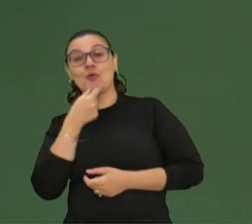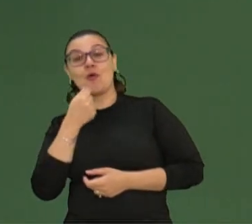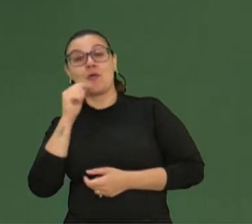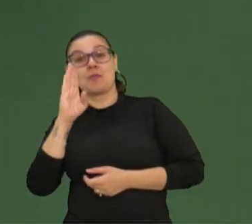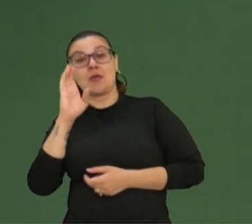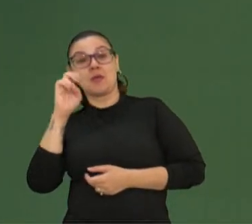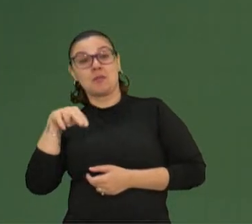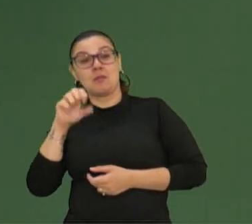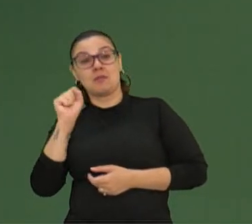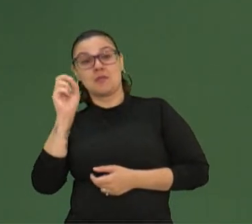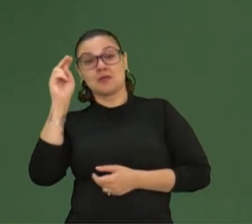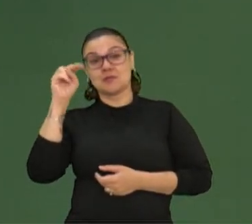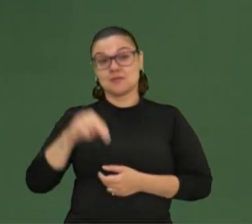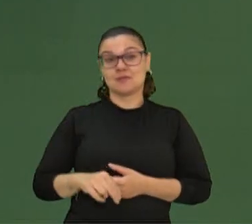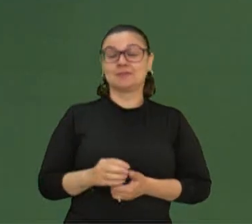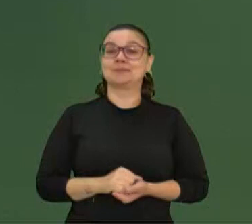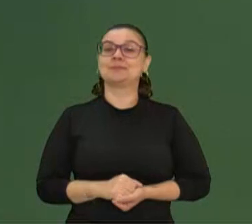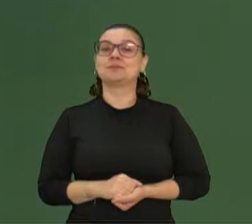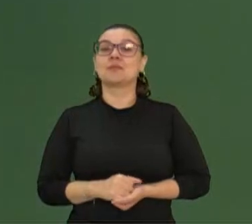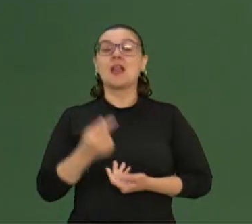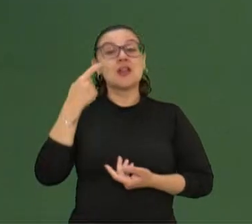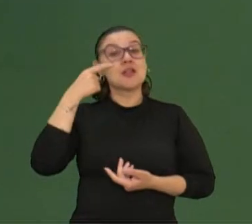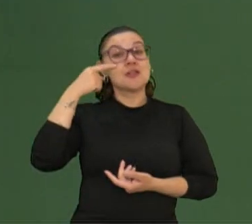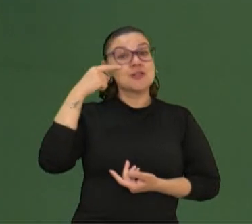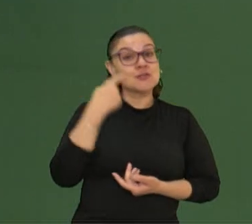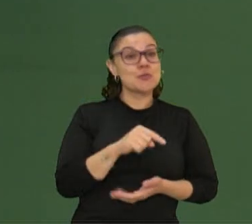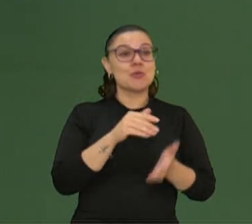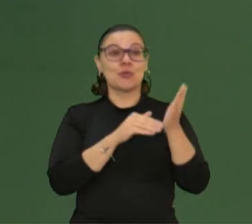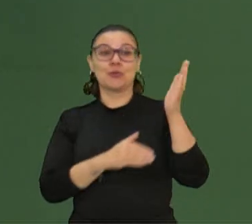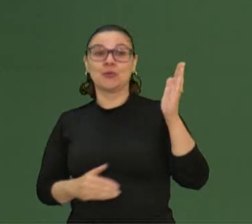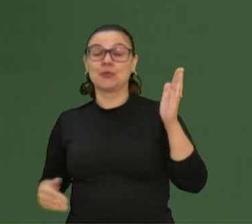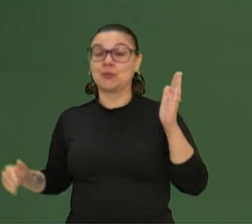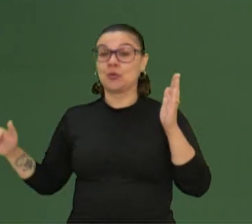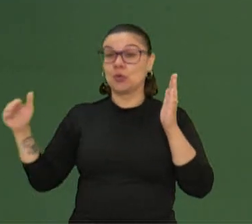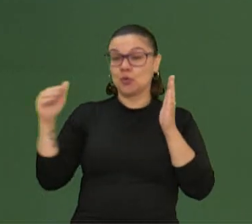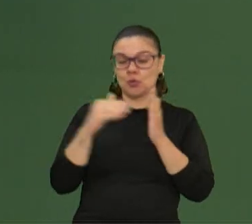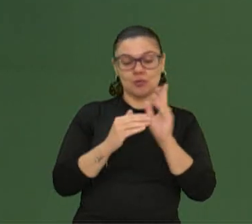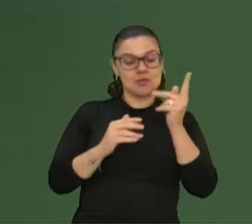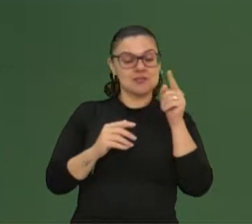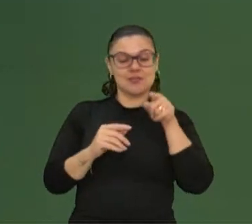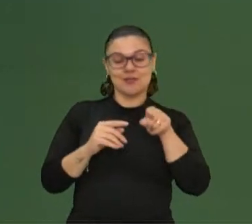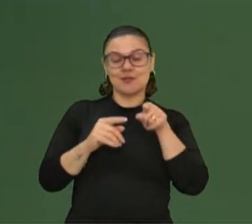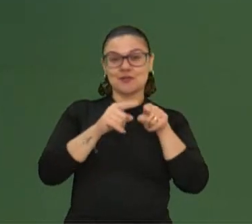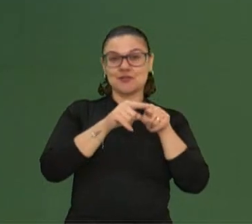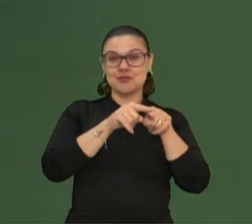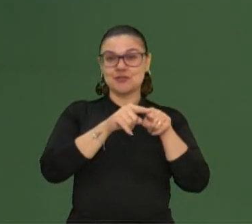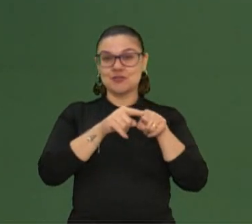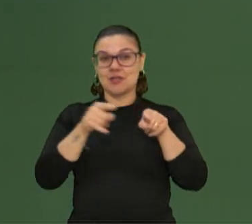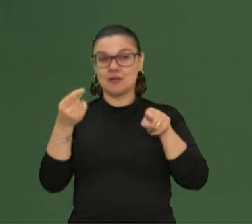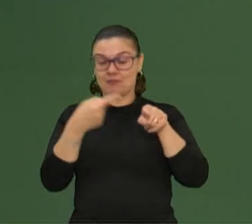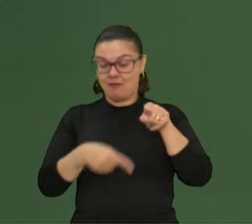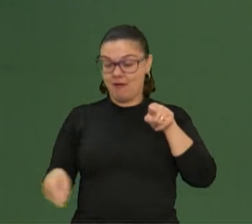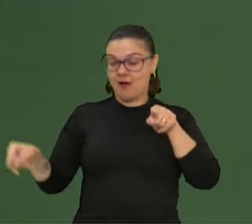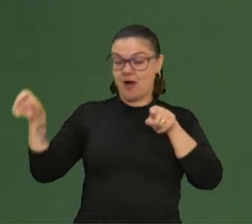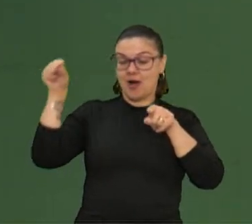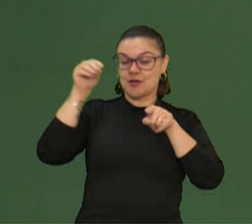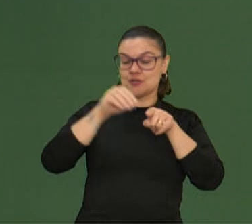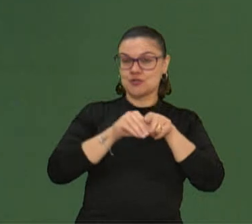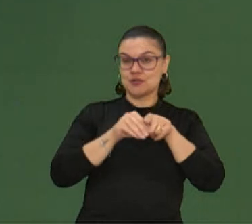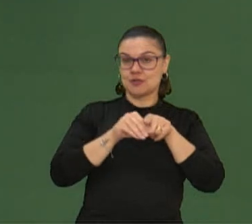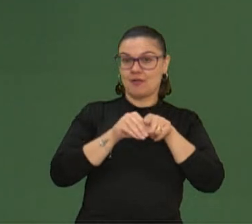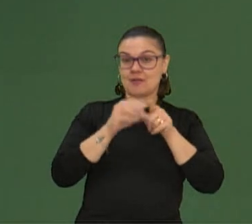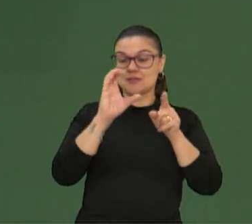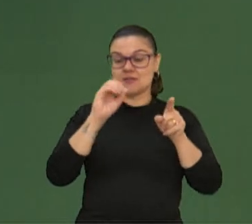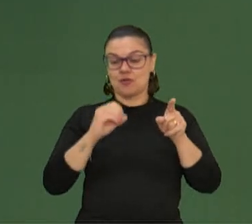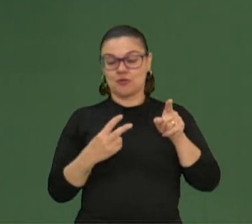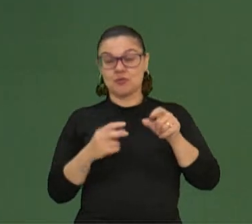1961. O que eles fizeram? Eles descobriram todo o mecanismo desse hidrogênio ser adicionado ao gás carbônico para formar o